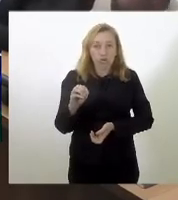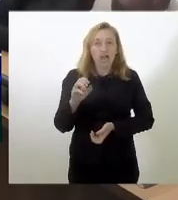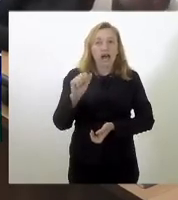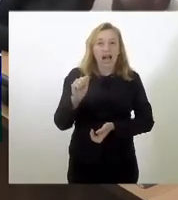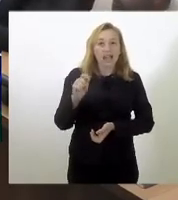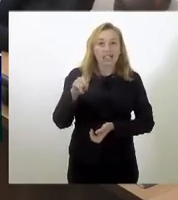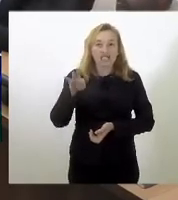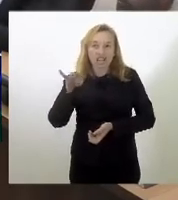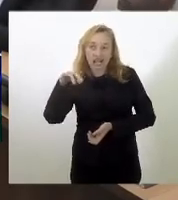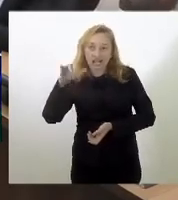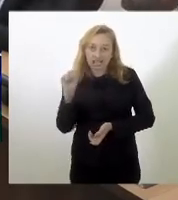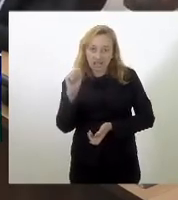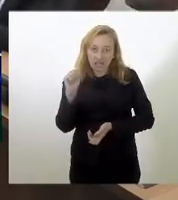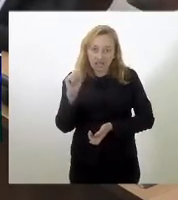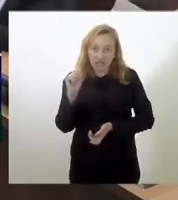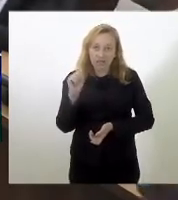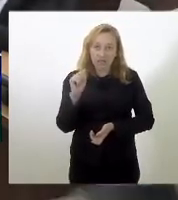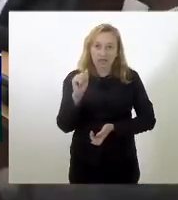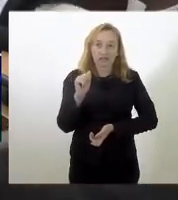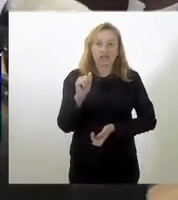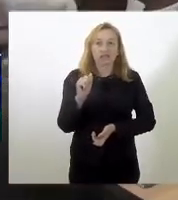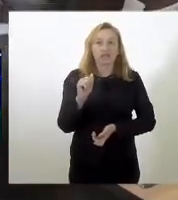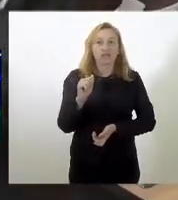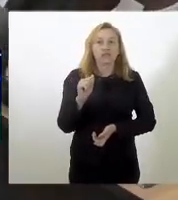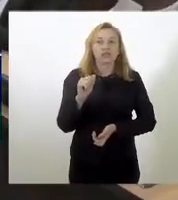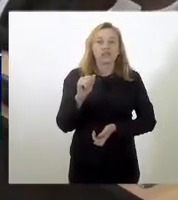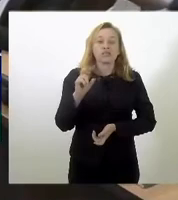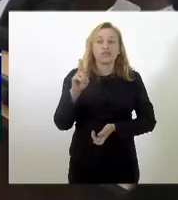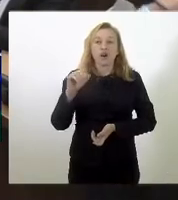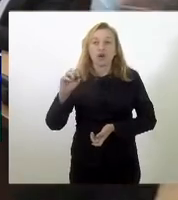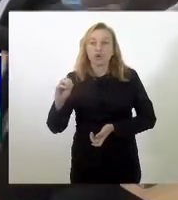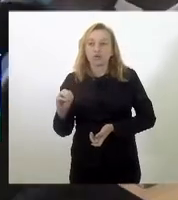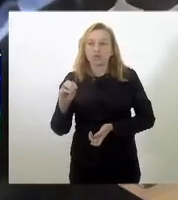Adriana Baltazar, Valdo Ceasa, Canela,